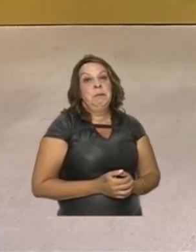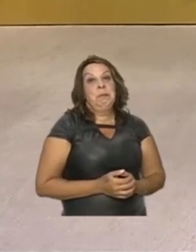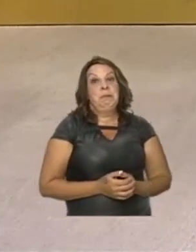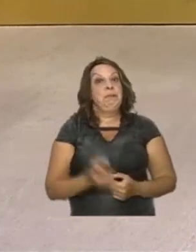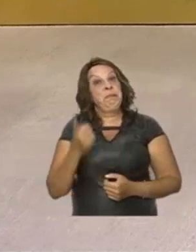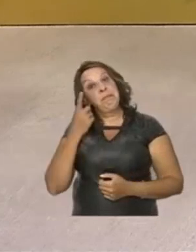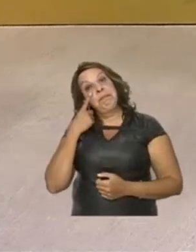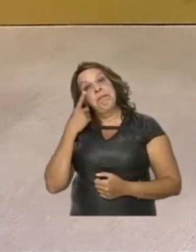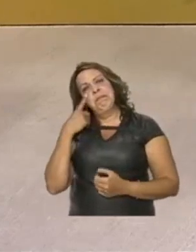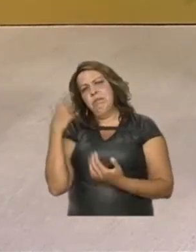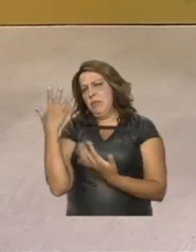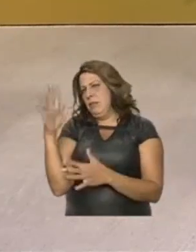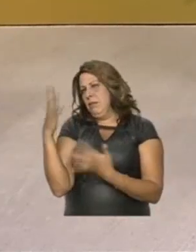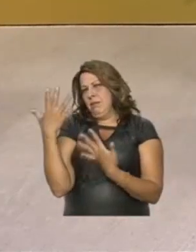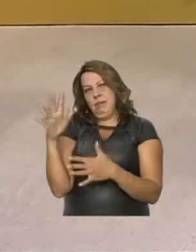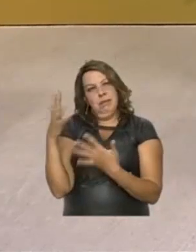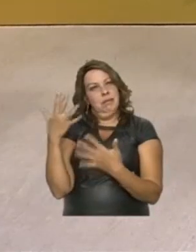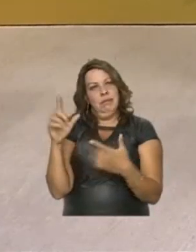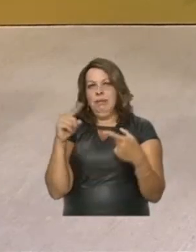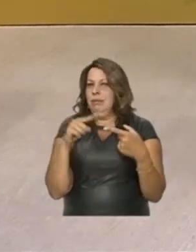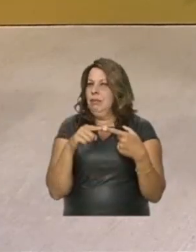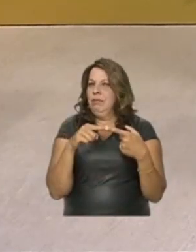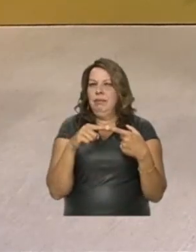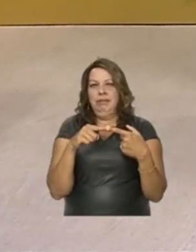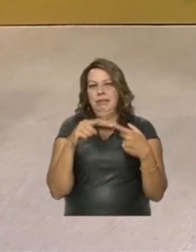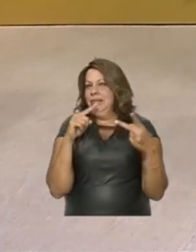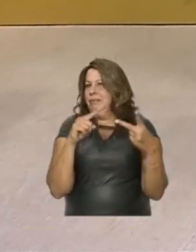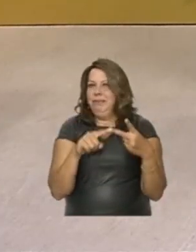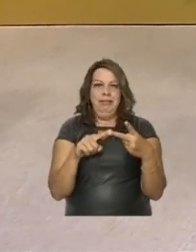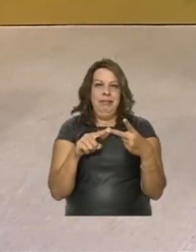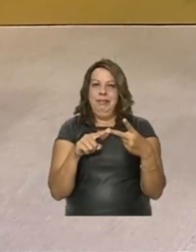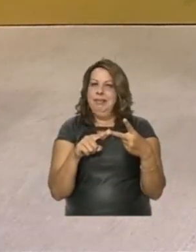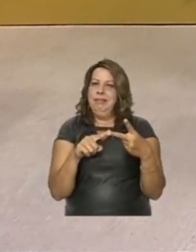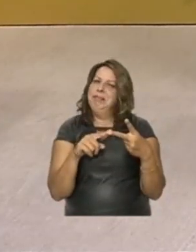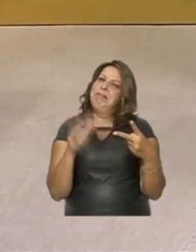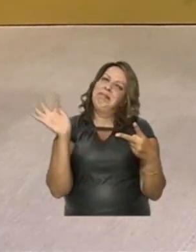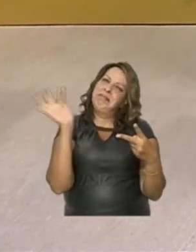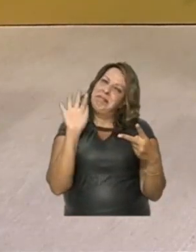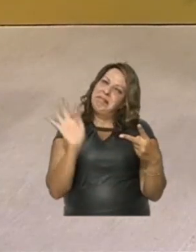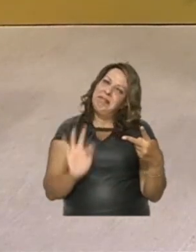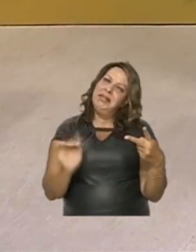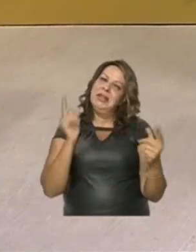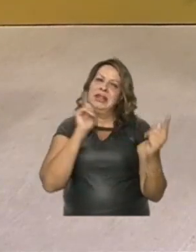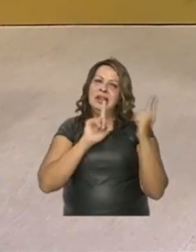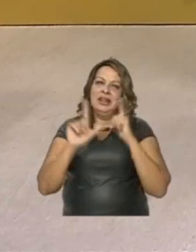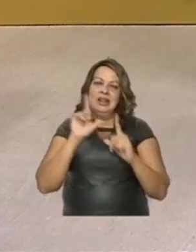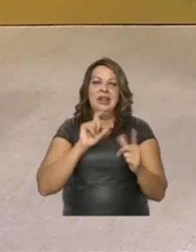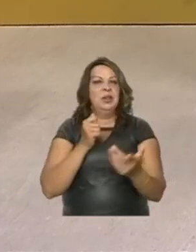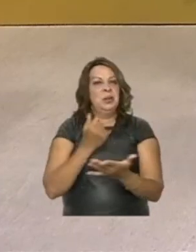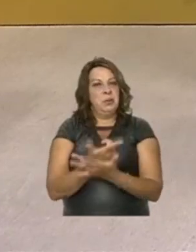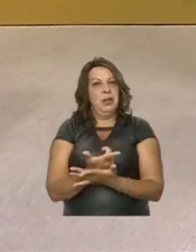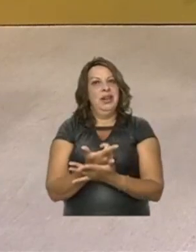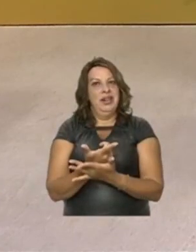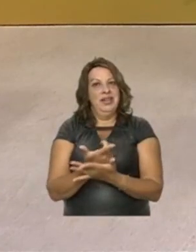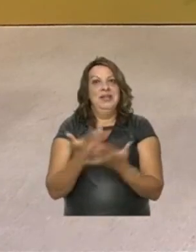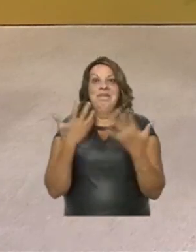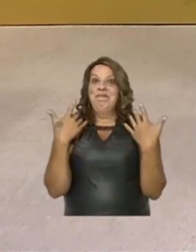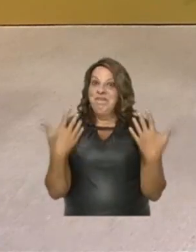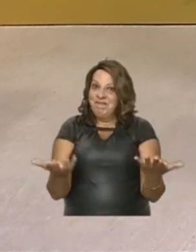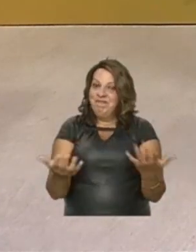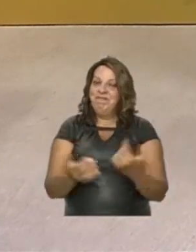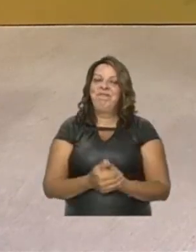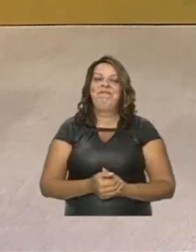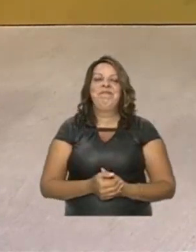Olha, gente, parabéns pro Cássio, pro Hélio. Agora vocês são contemplados Caju Cap, acreditaram, compraram e